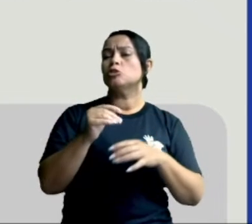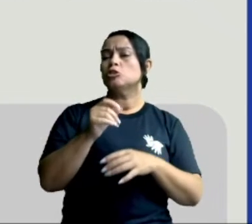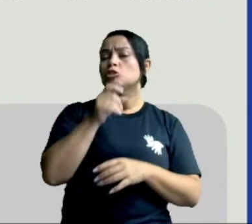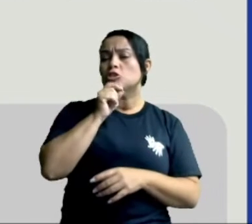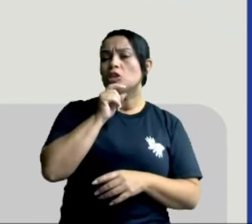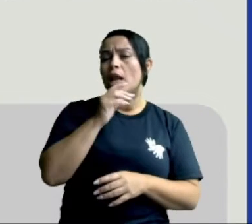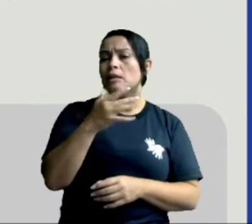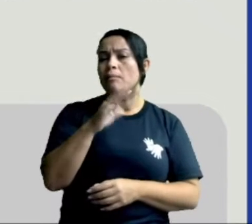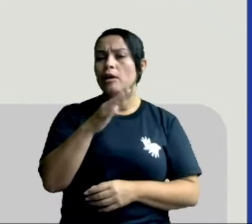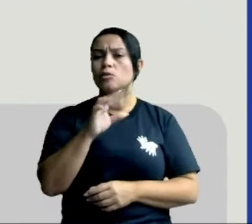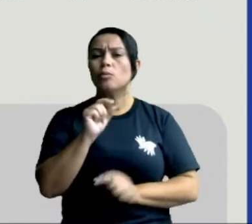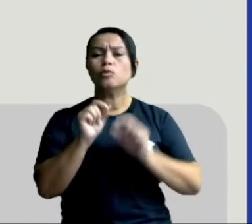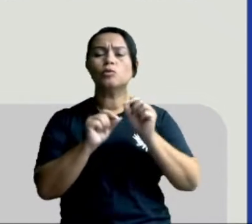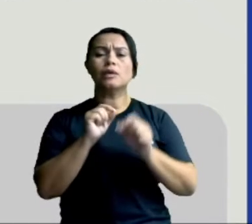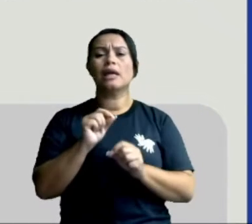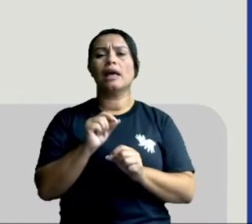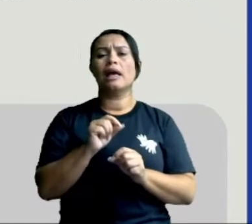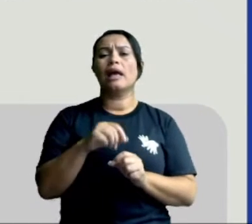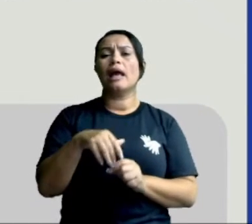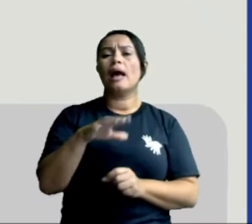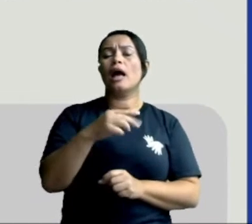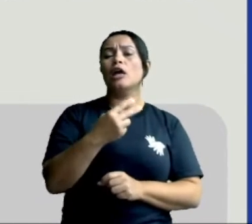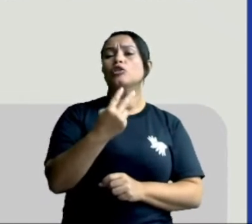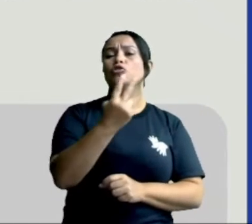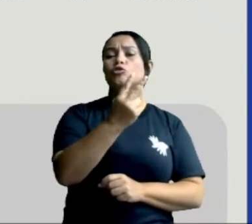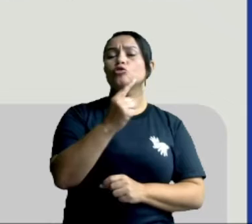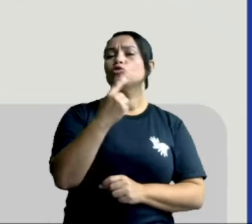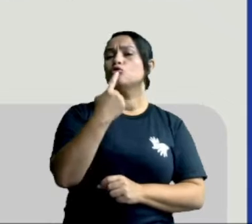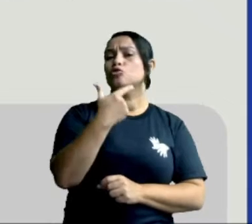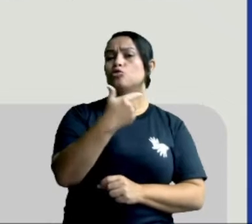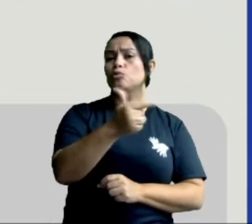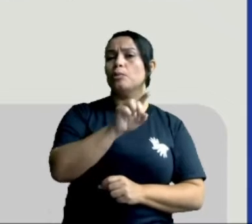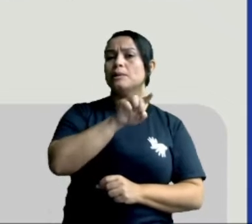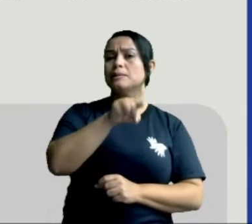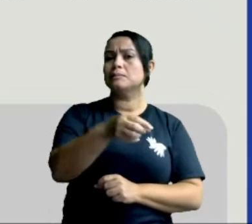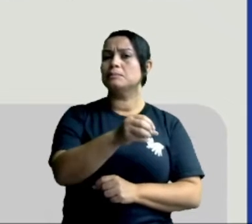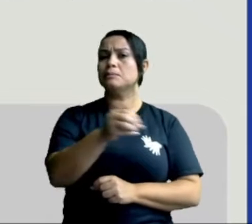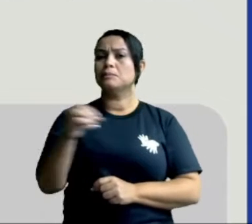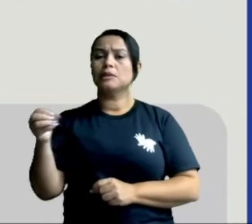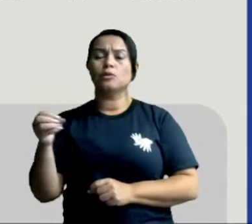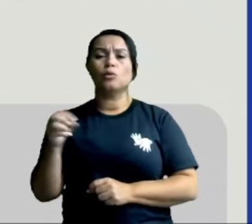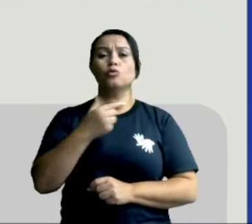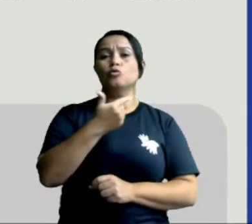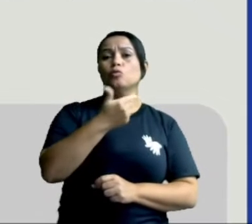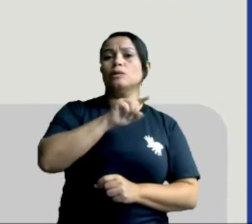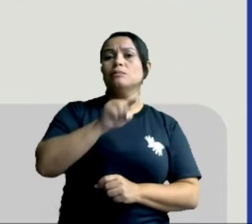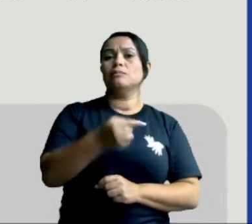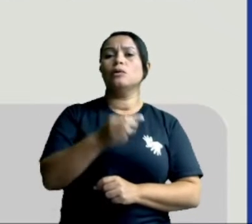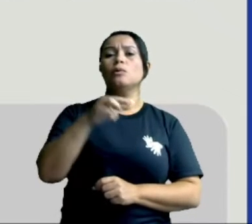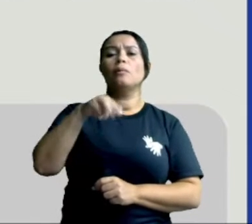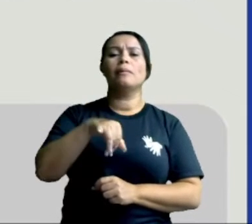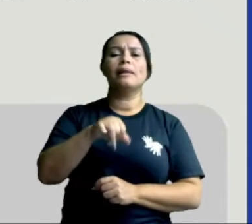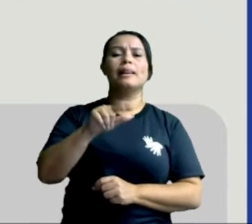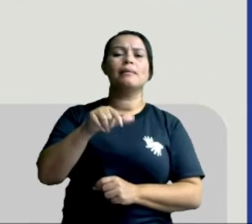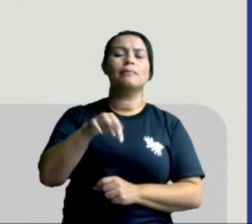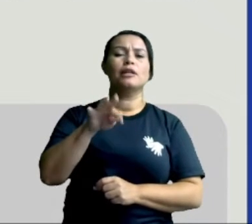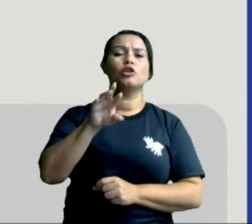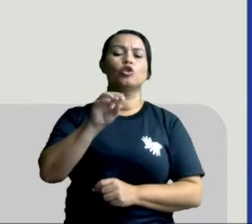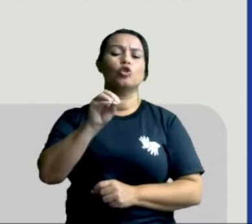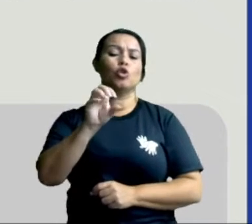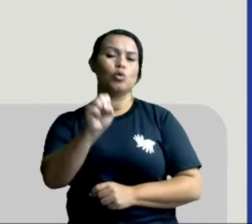por pluviométricas superiores a dois mil milímetros por ano e o que essa média pluviométrica